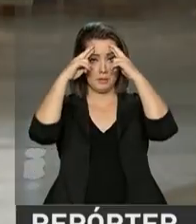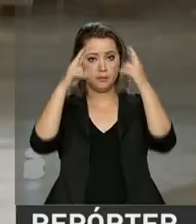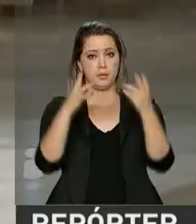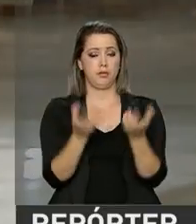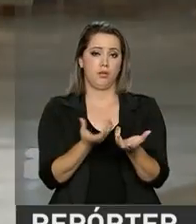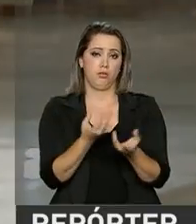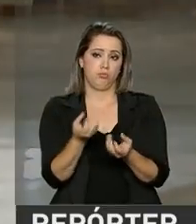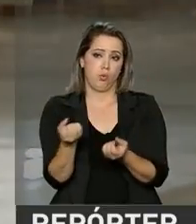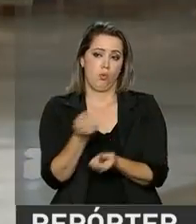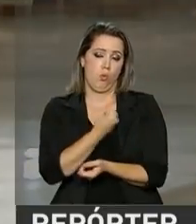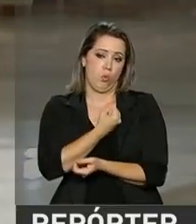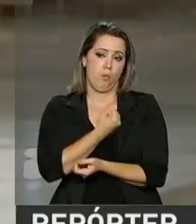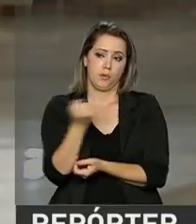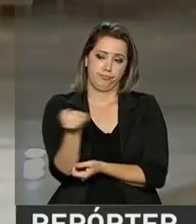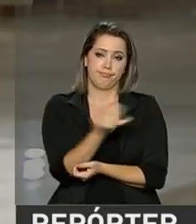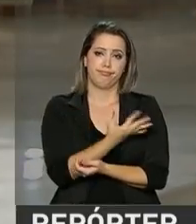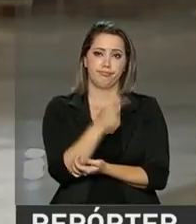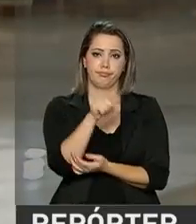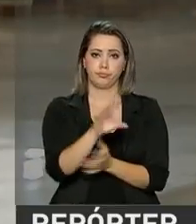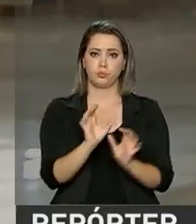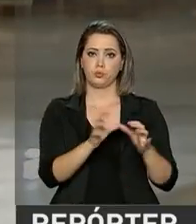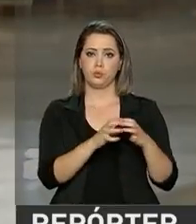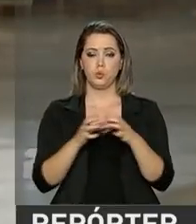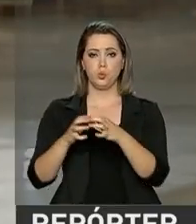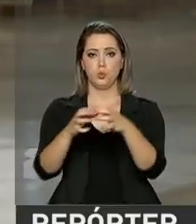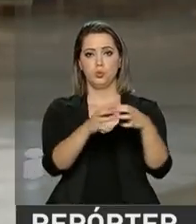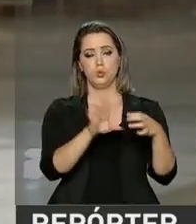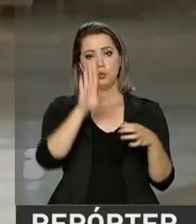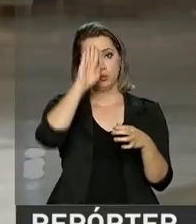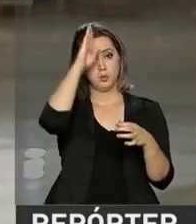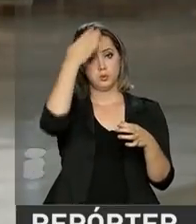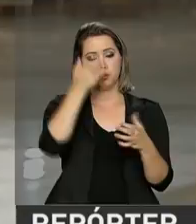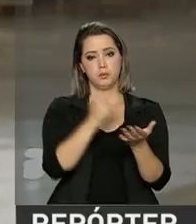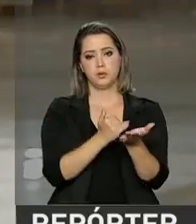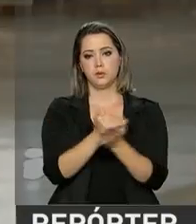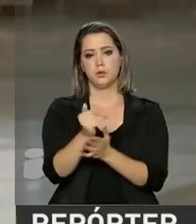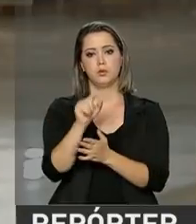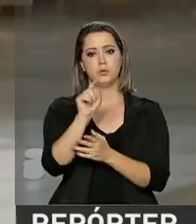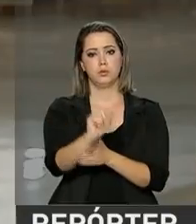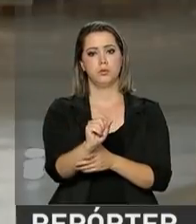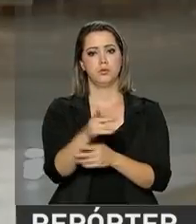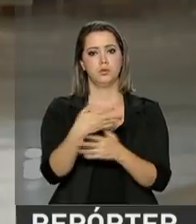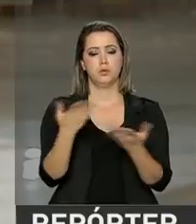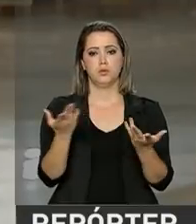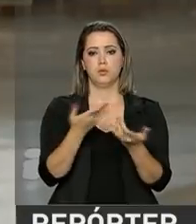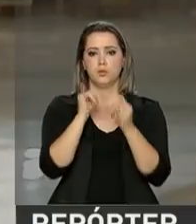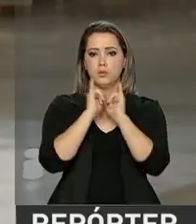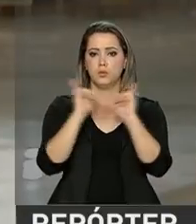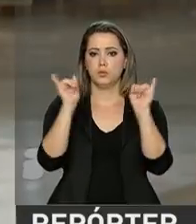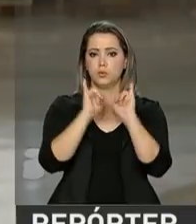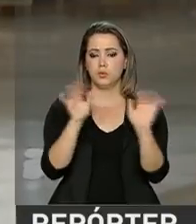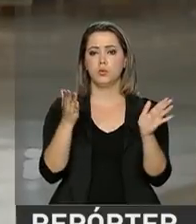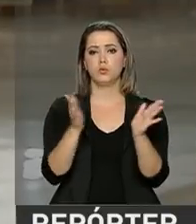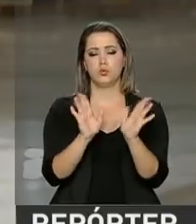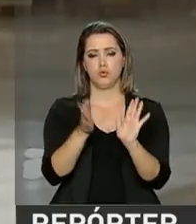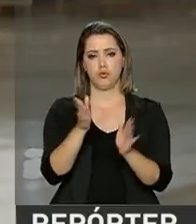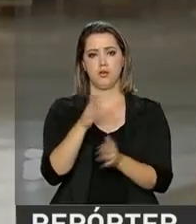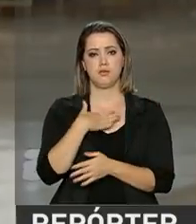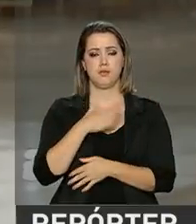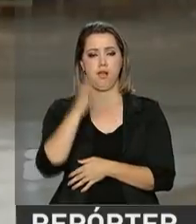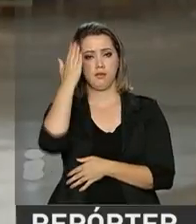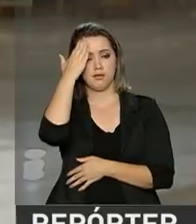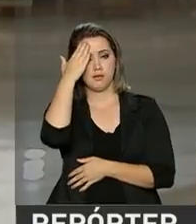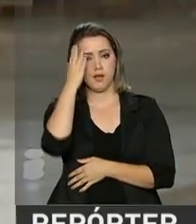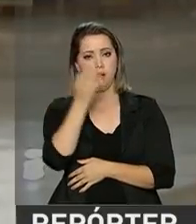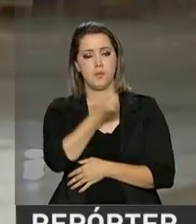estoes já já em relação aos grupos prioritários o Ministério da Saúde acabou de divulgar o último boletim e